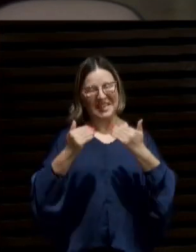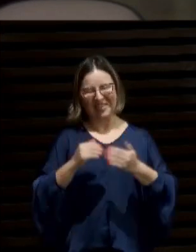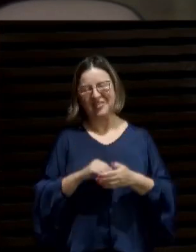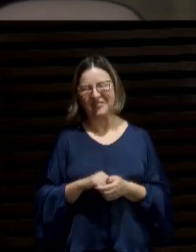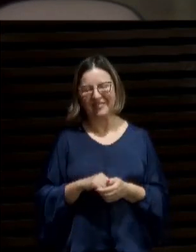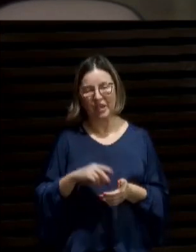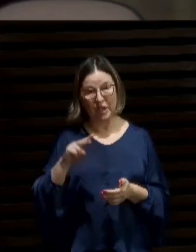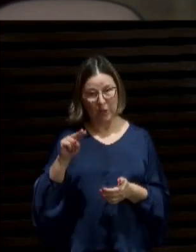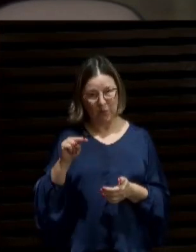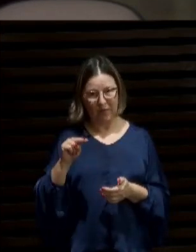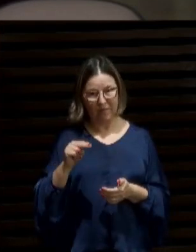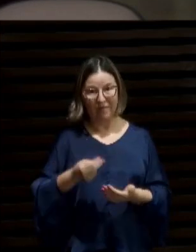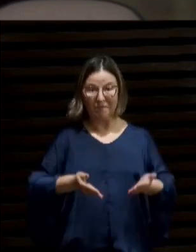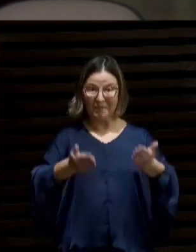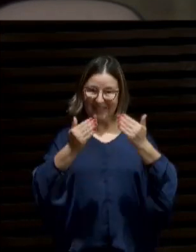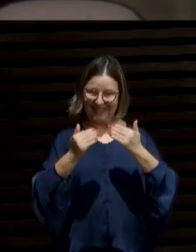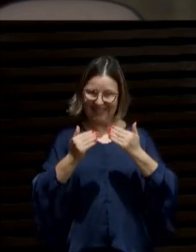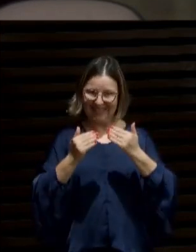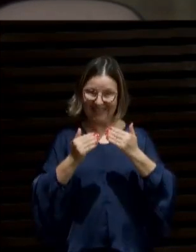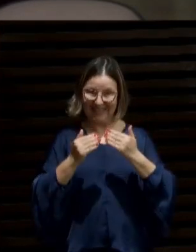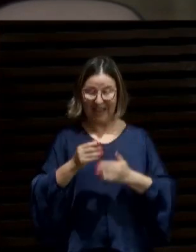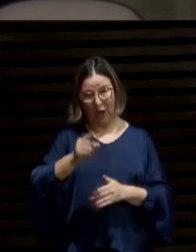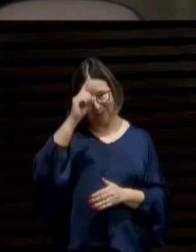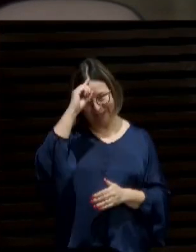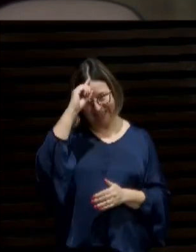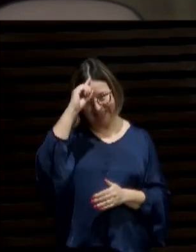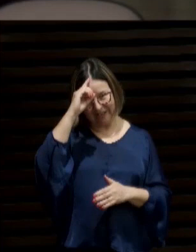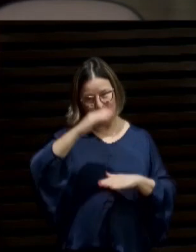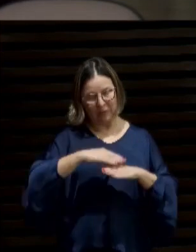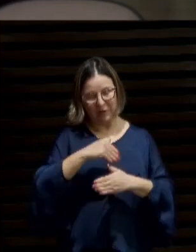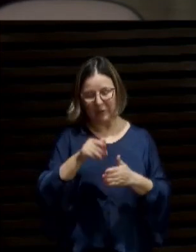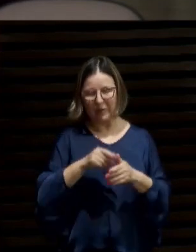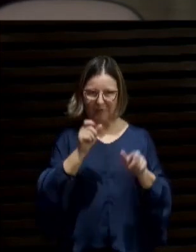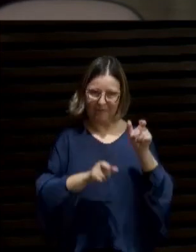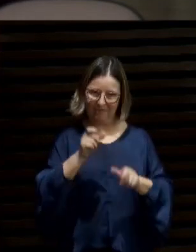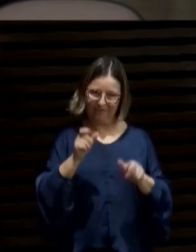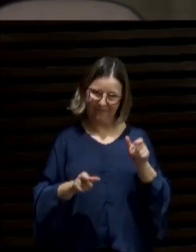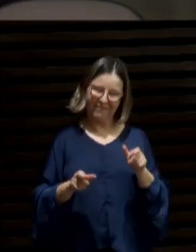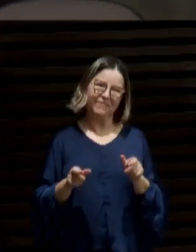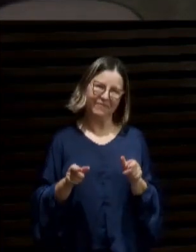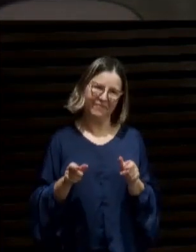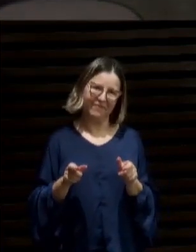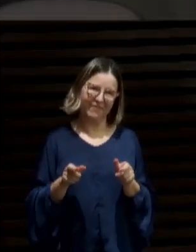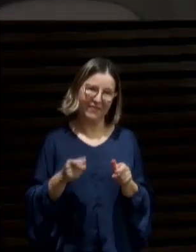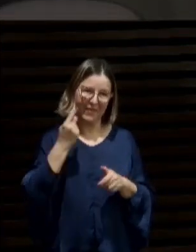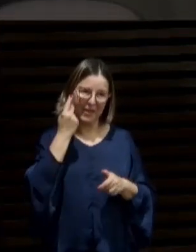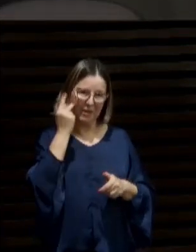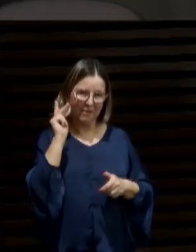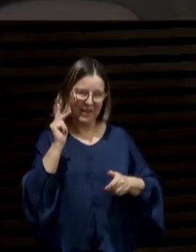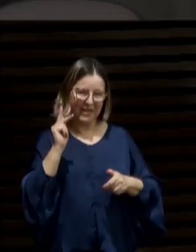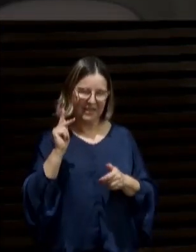assim como lhe deste autoridade sobre toda a carne, a fim de